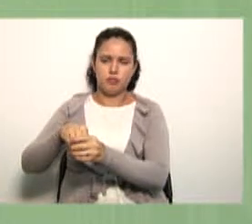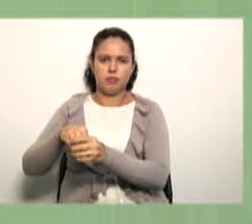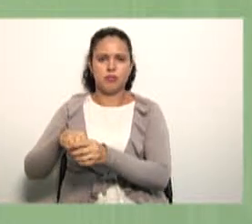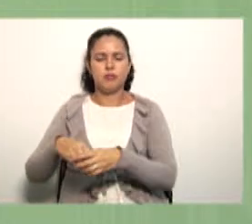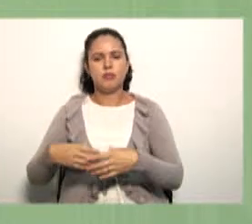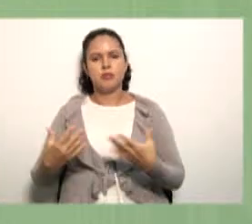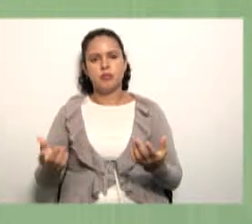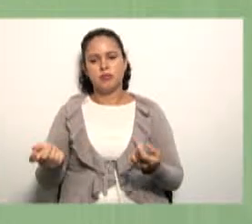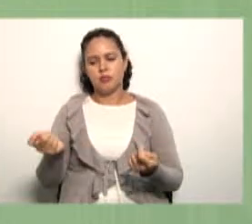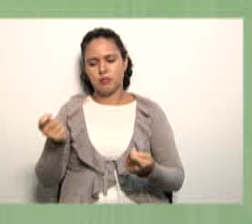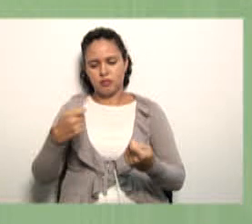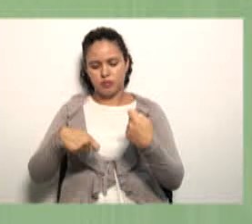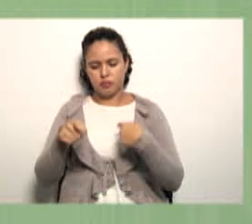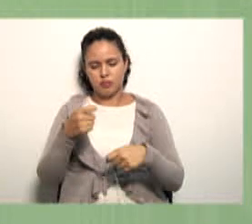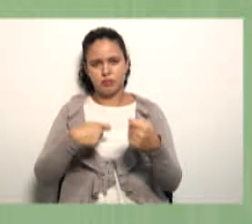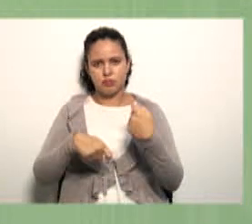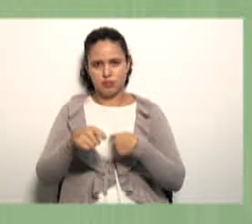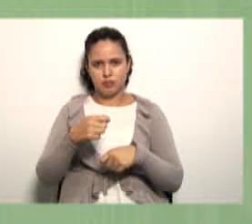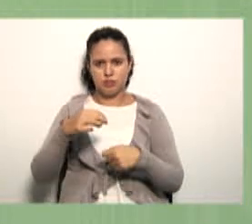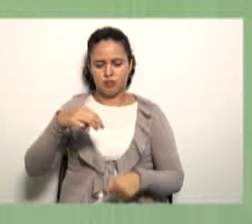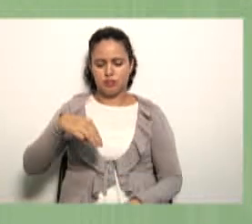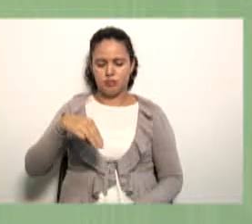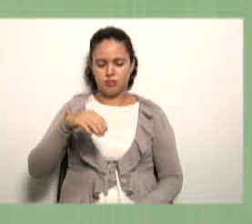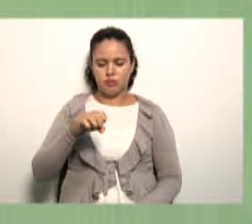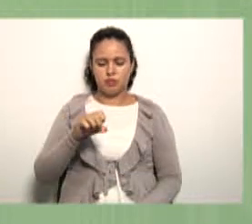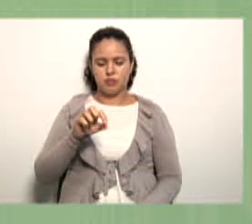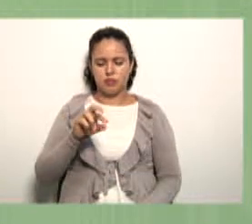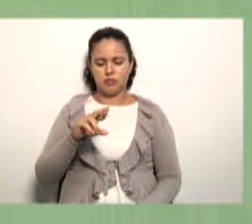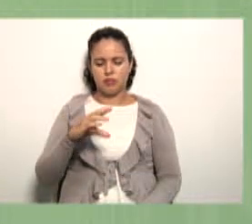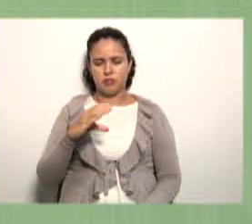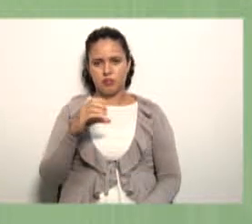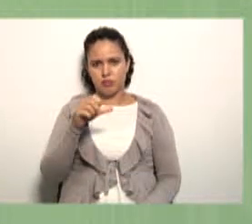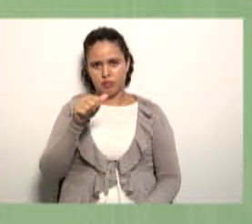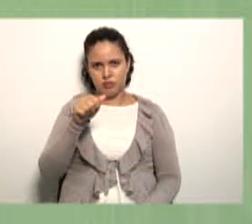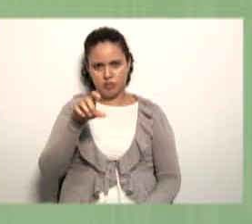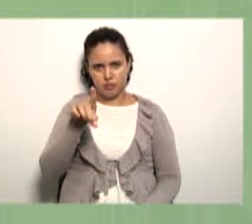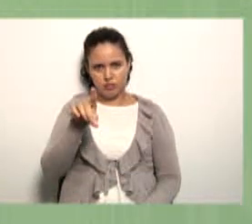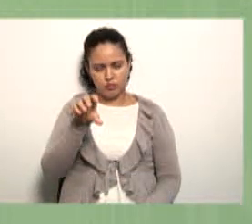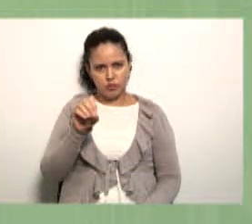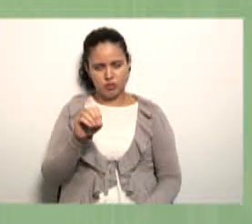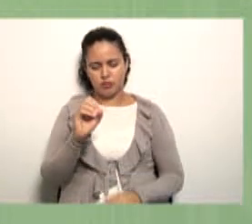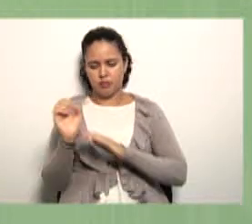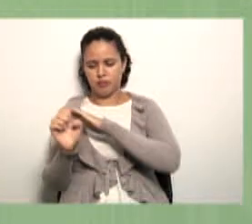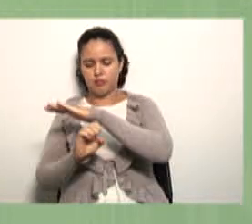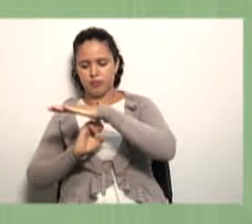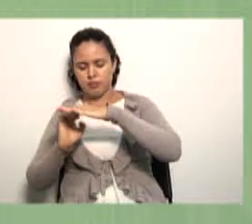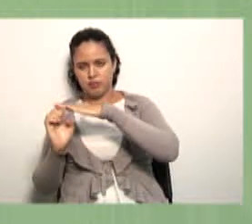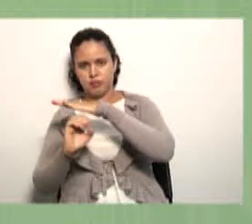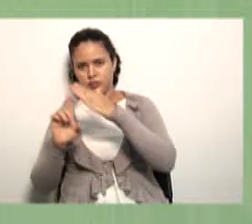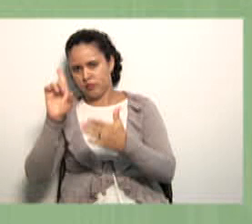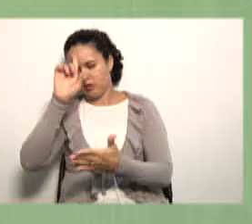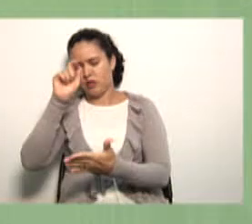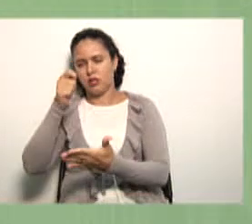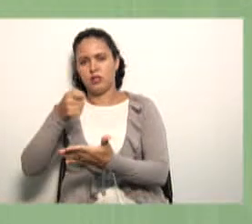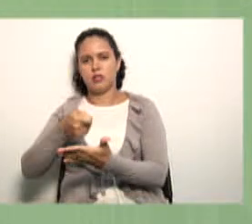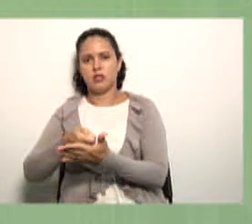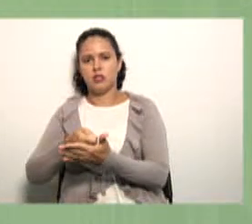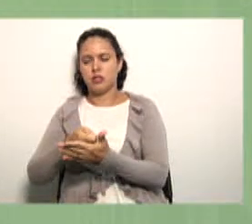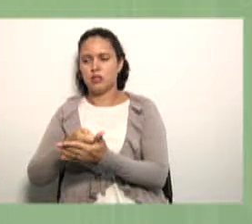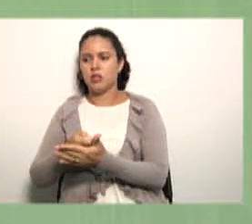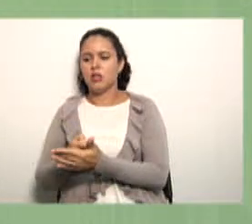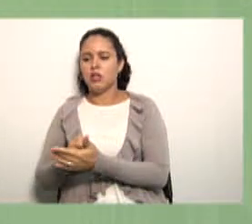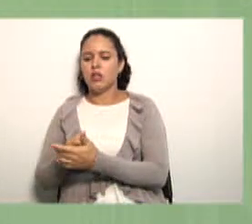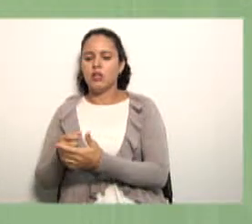Em uma economia de mercado, as empresas decidem o que, o quanto produzir e a quem